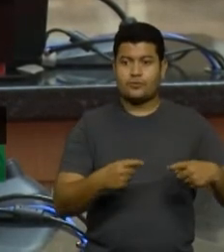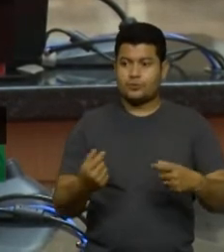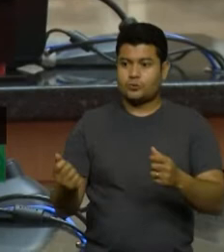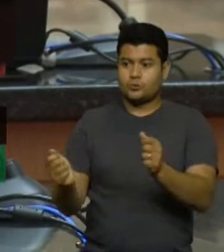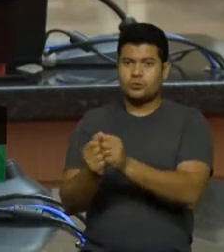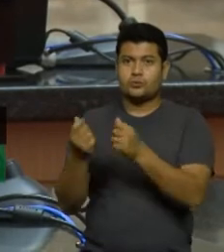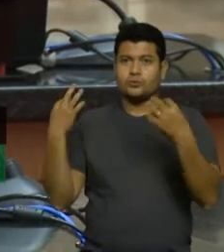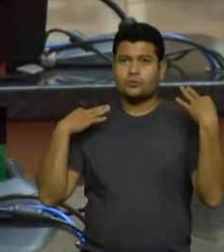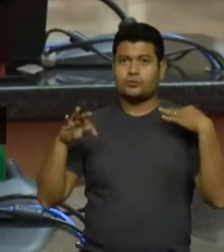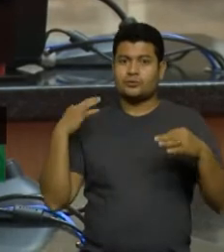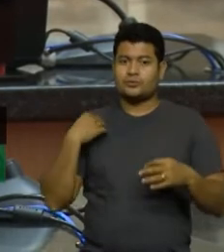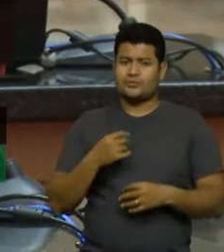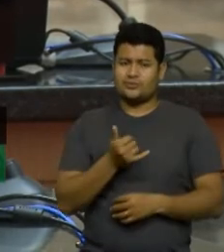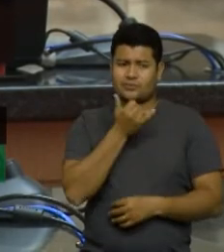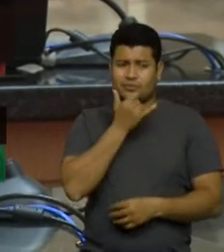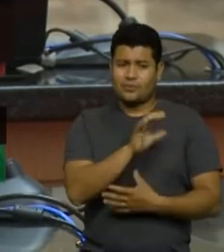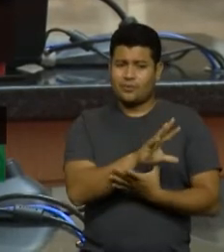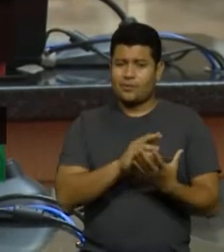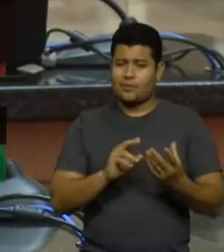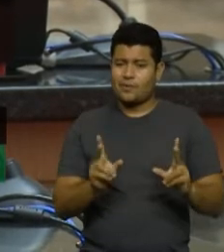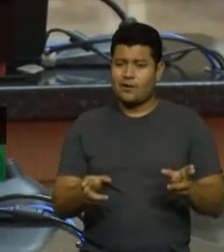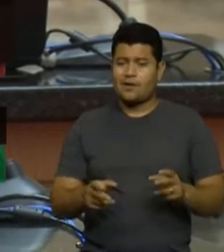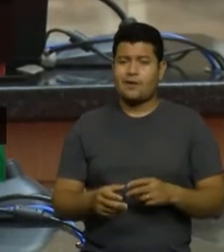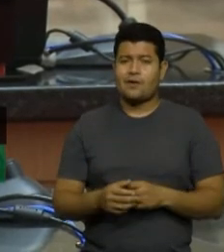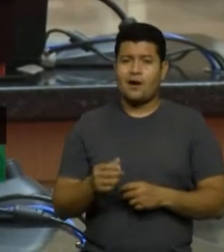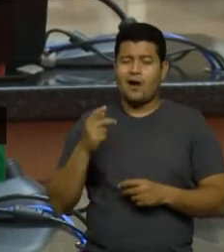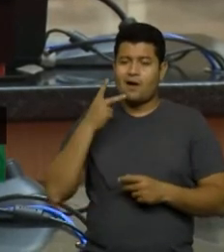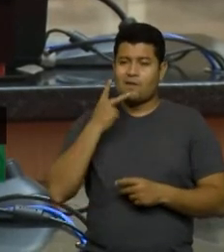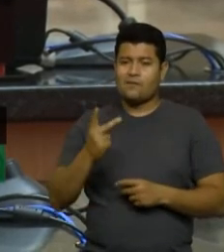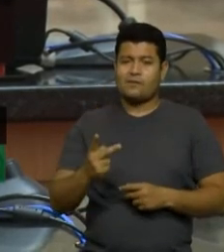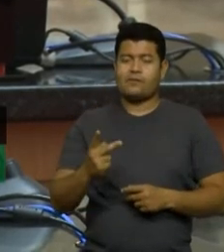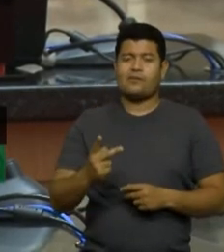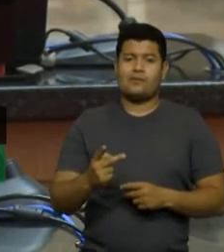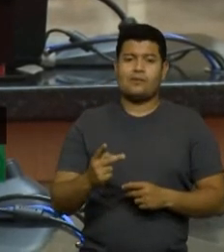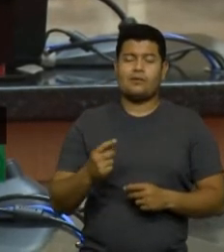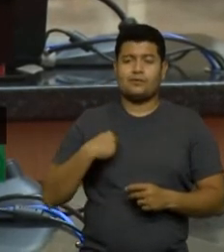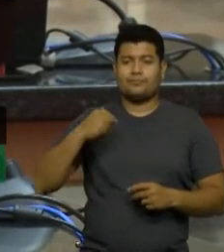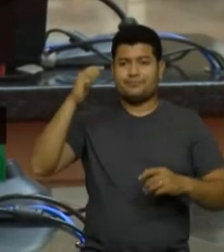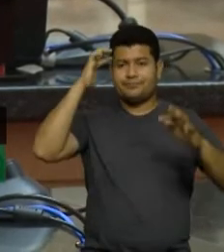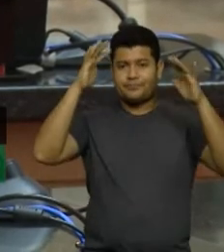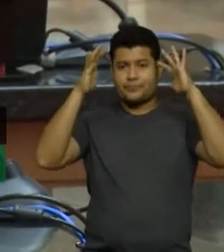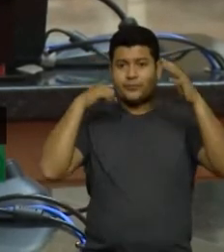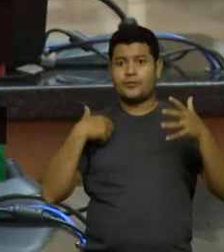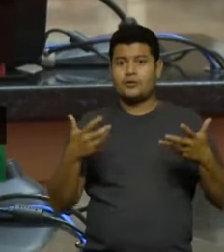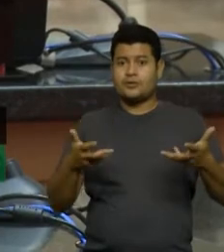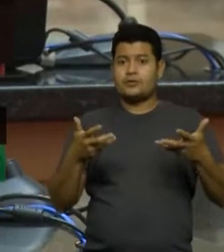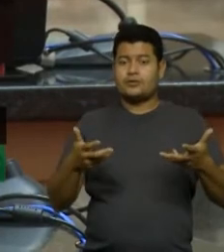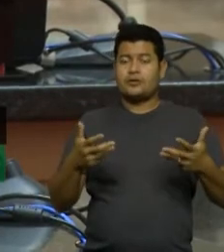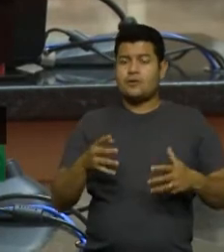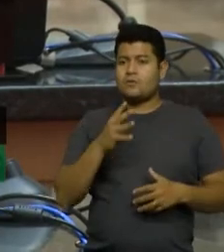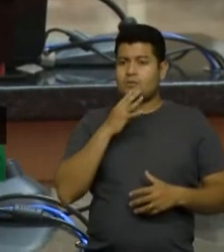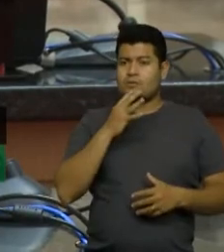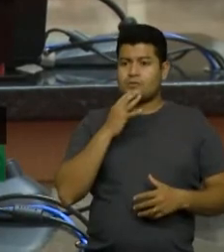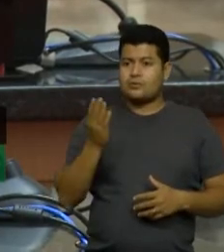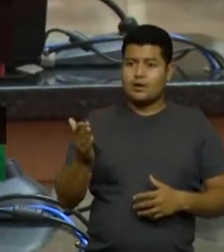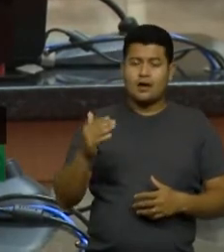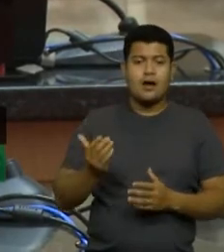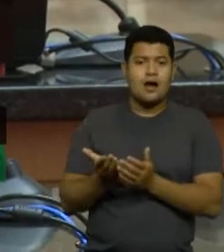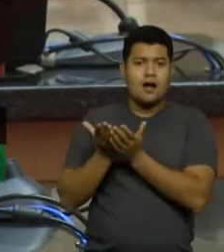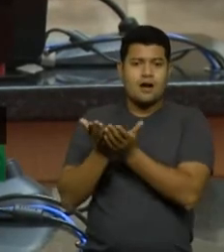mas eu estava pensando nisso. E eu quero, sim, conhecer a Marina,